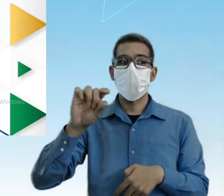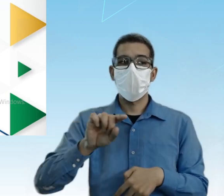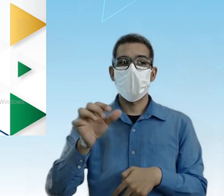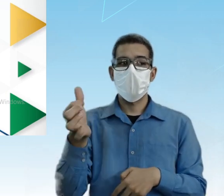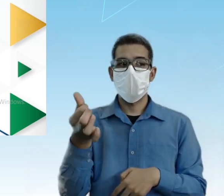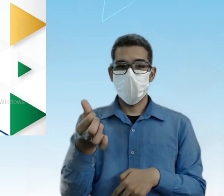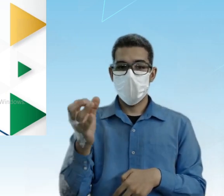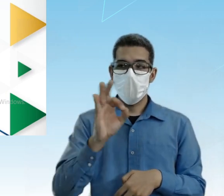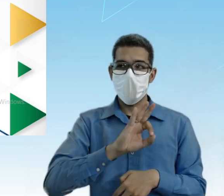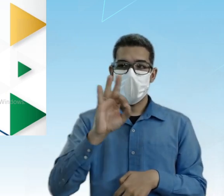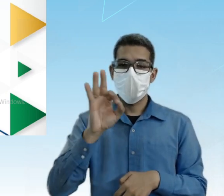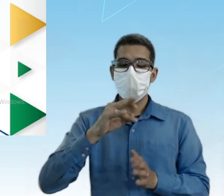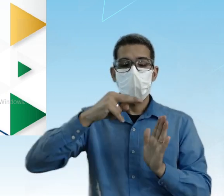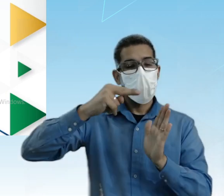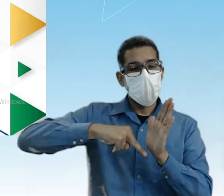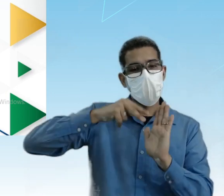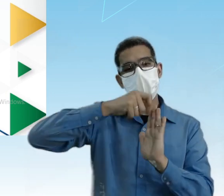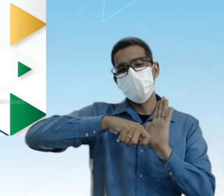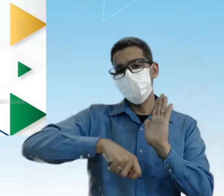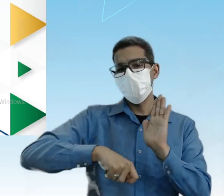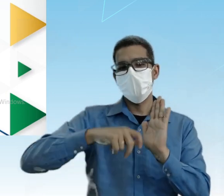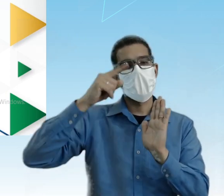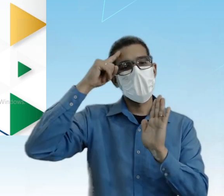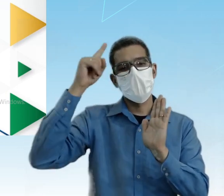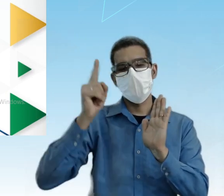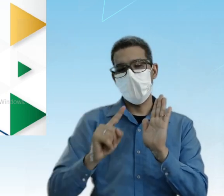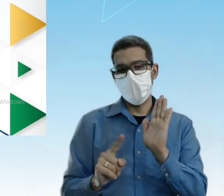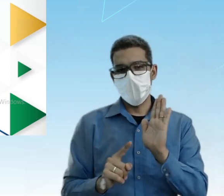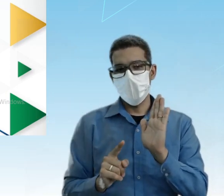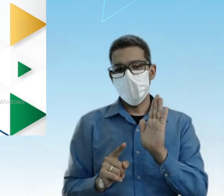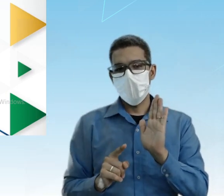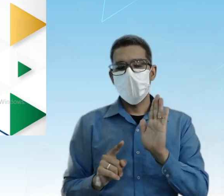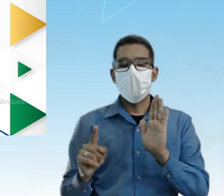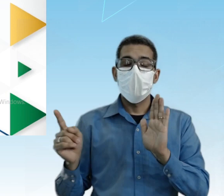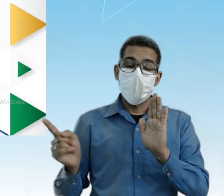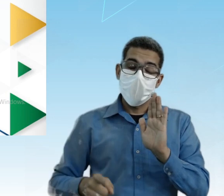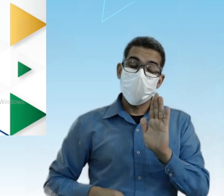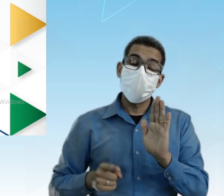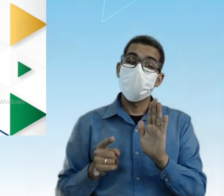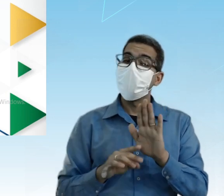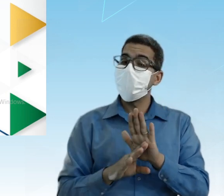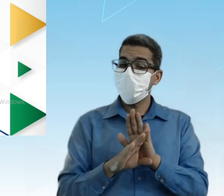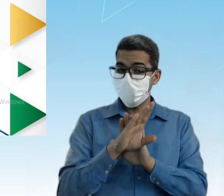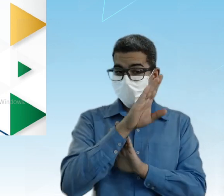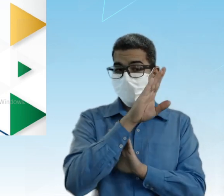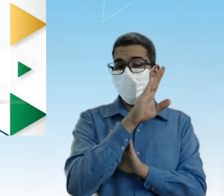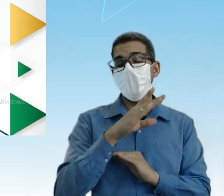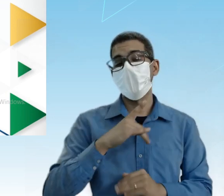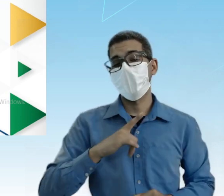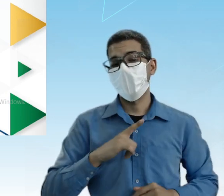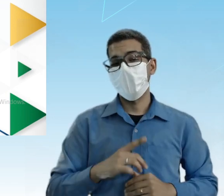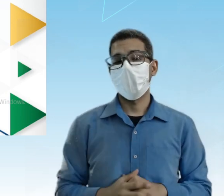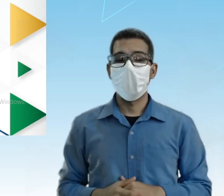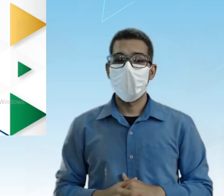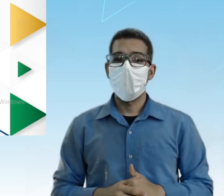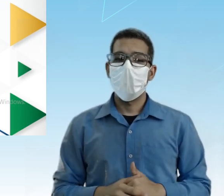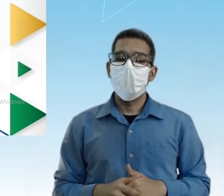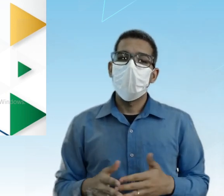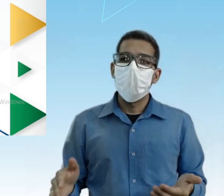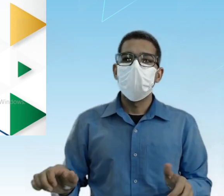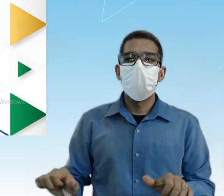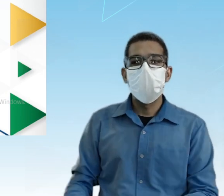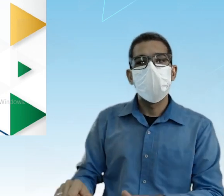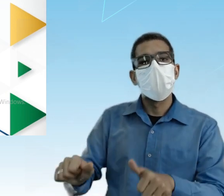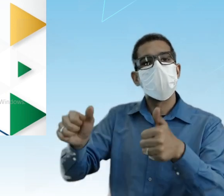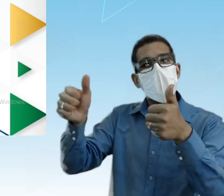9,6% ainda não sabe ler e escrever. É um dado relativamente alto, gente. Mesmo com a